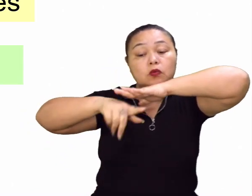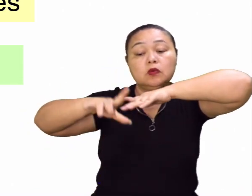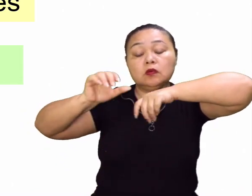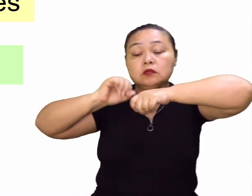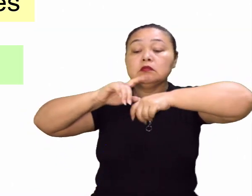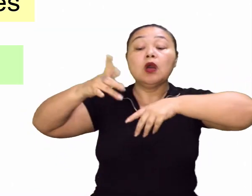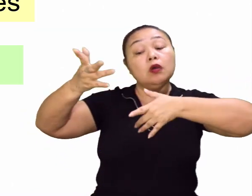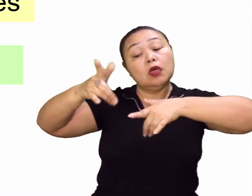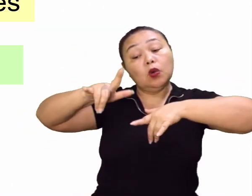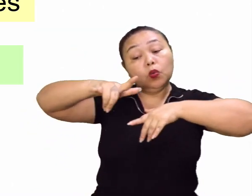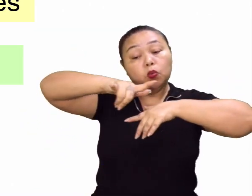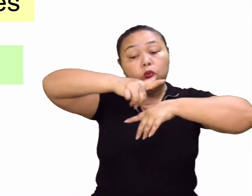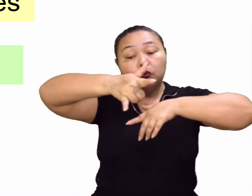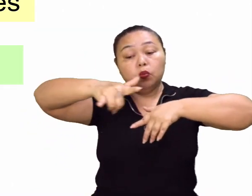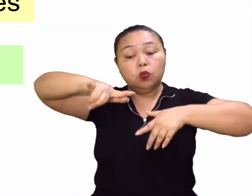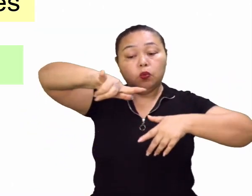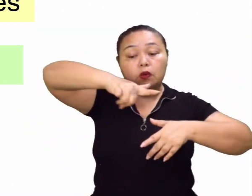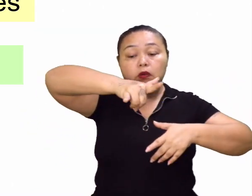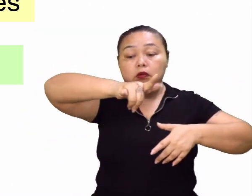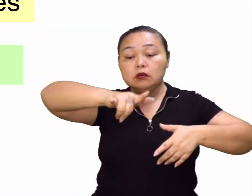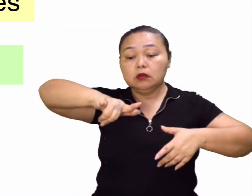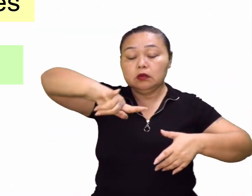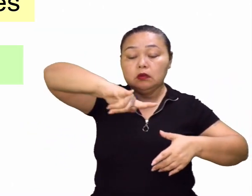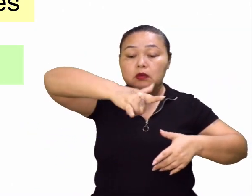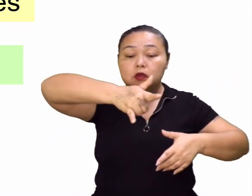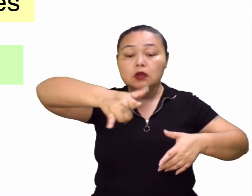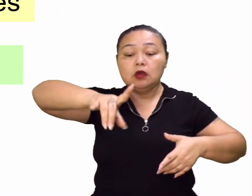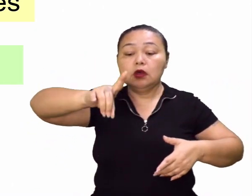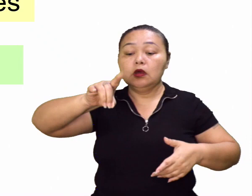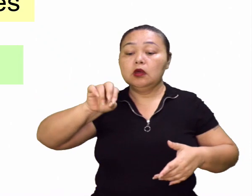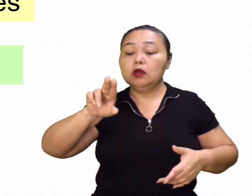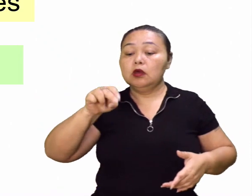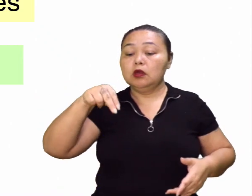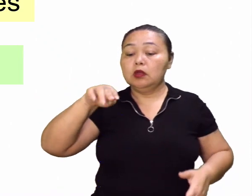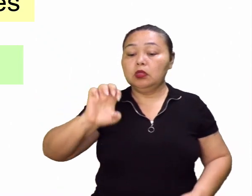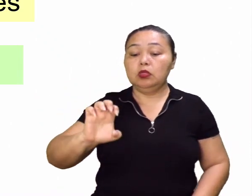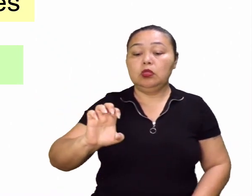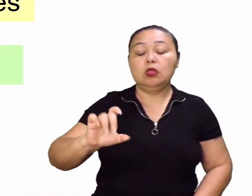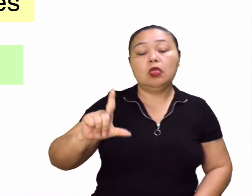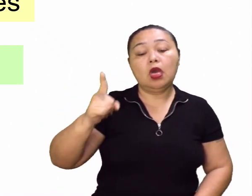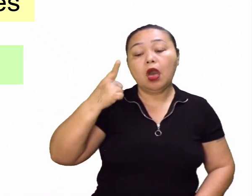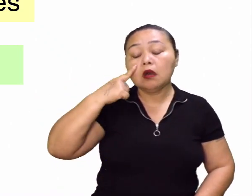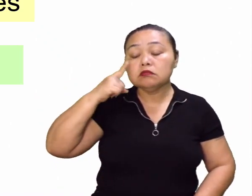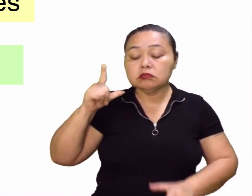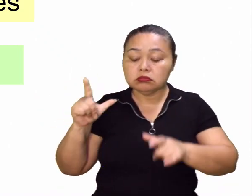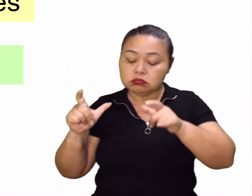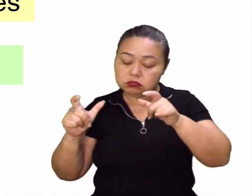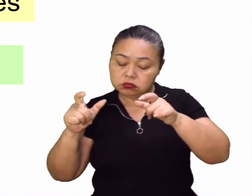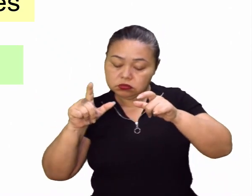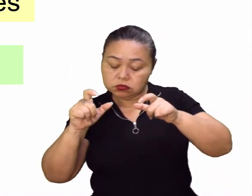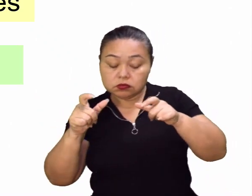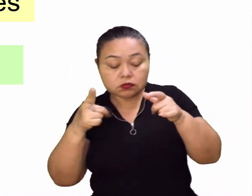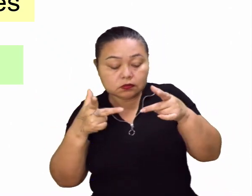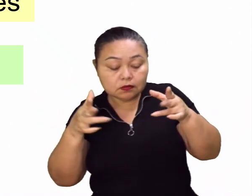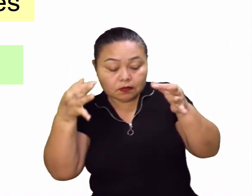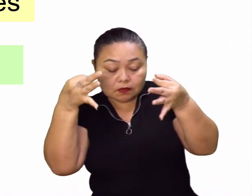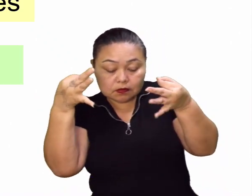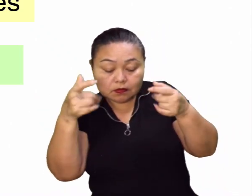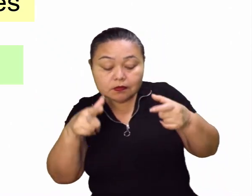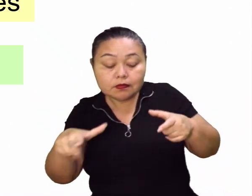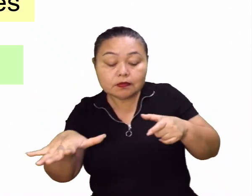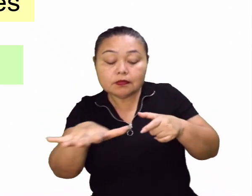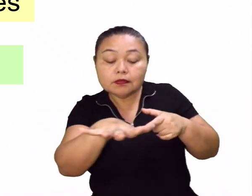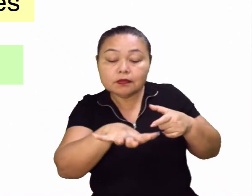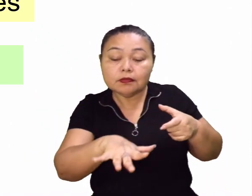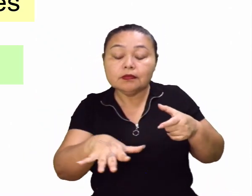um drone, né? E essa foto traz as imagens perfeitas de um determinado espaço,